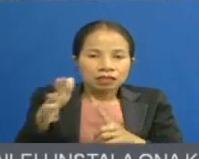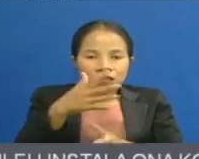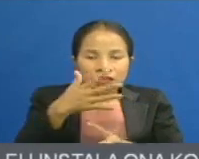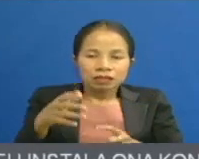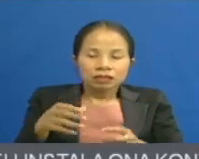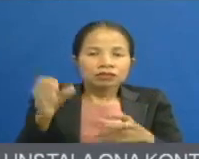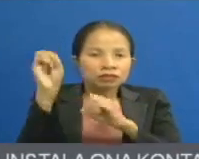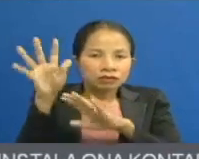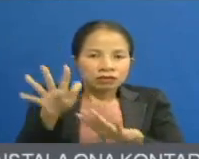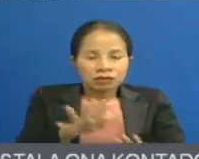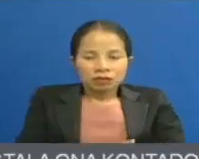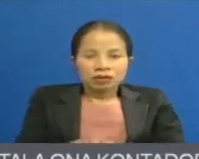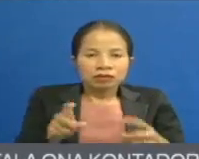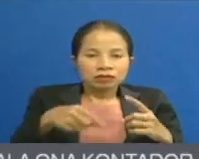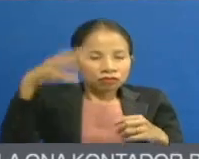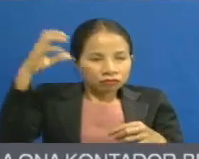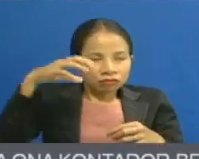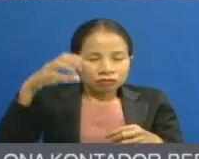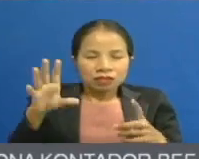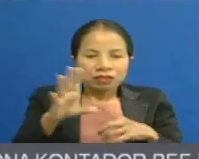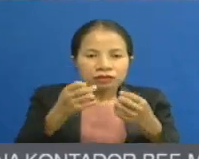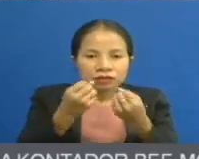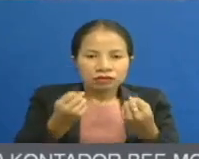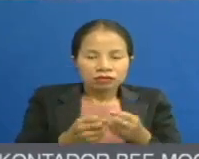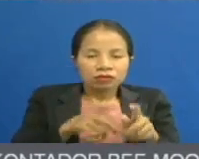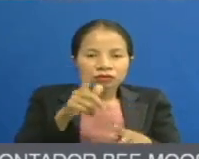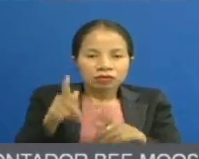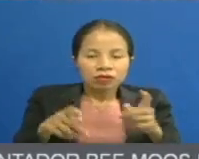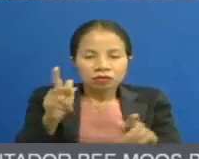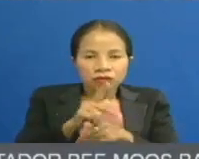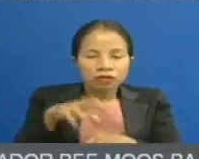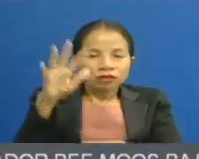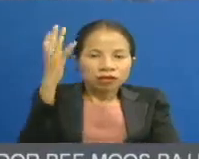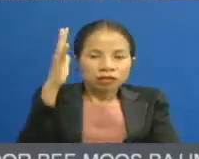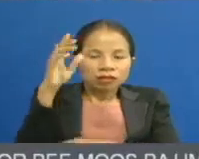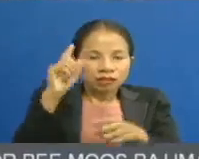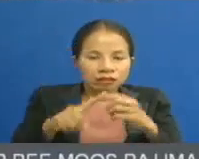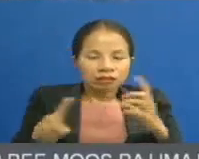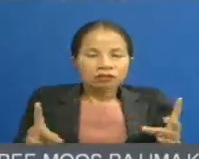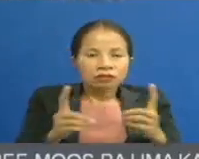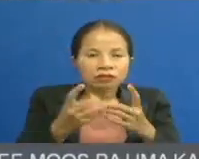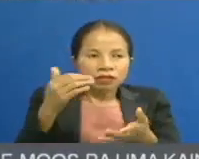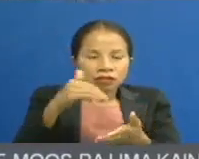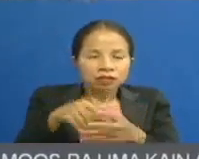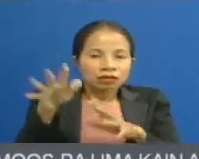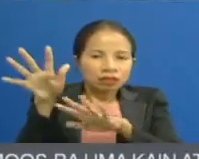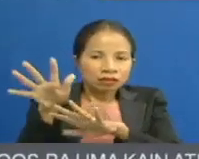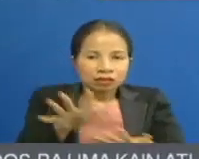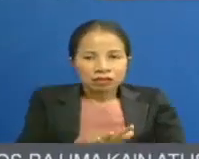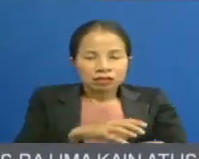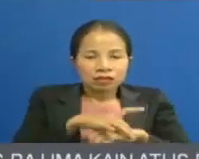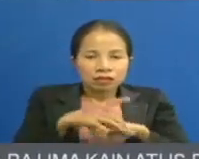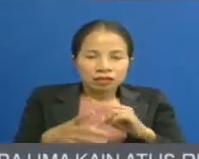udamunu. Tambane, sefi suku ne husu ba comunidade atukuida ai horis sira, nune la bela acontece erosão ka rai halai. Puno